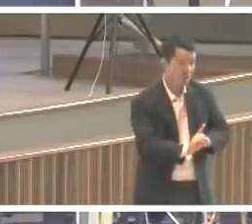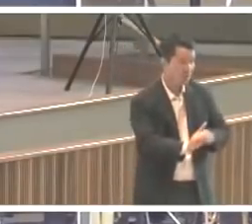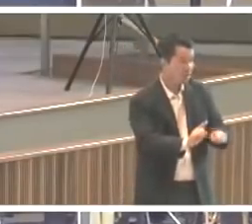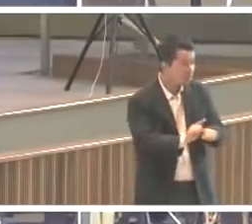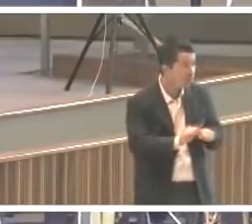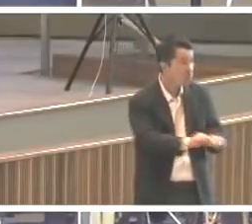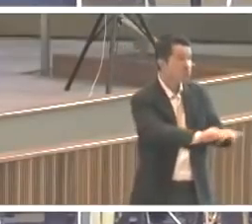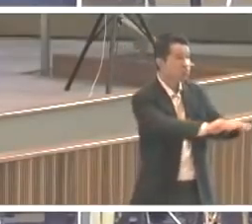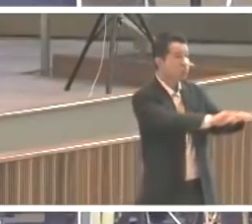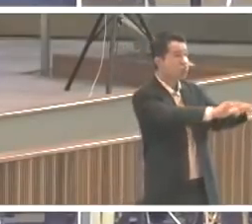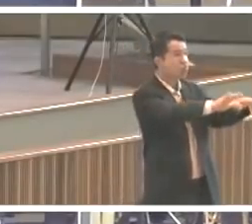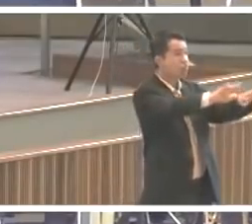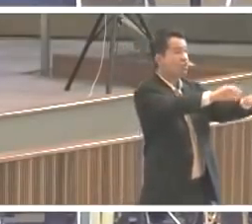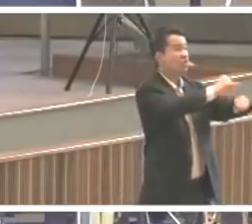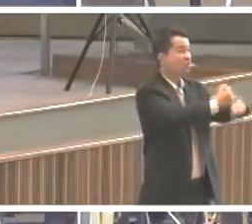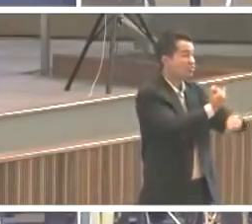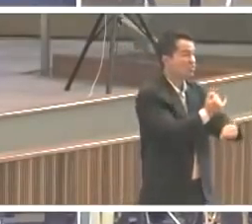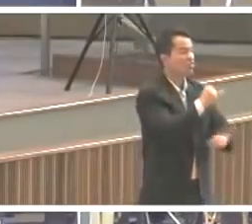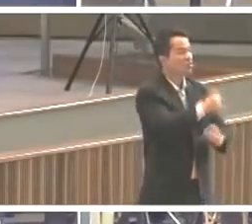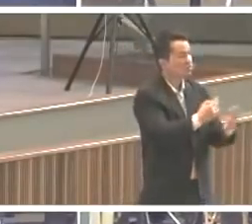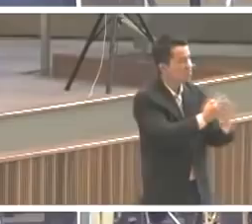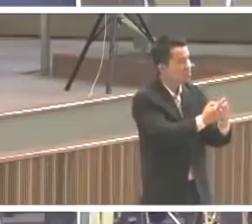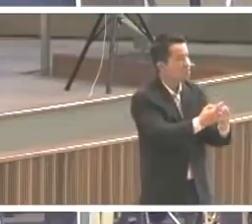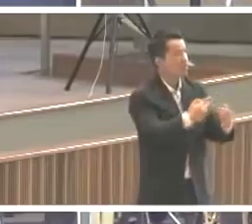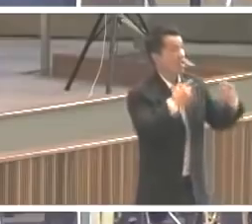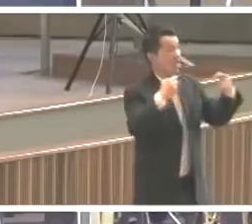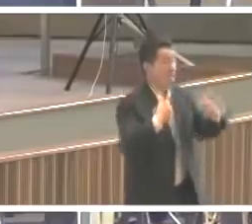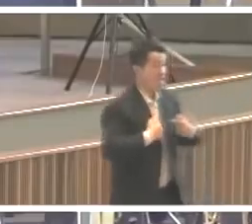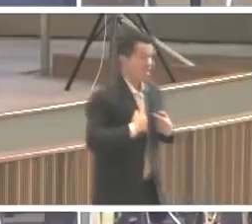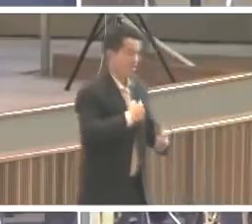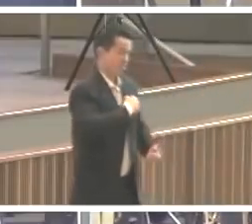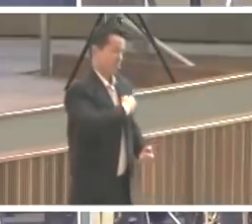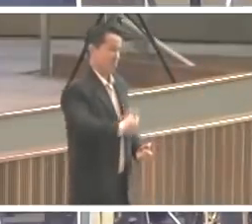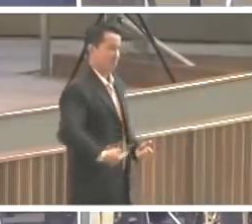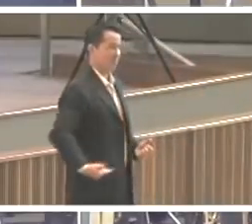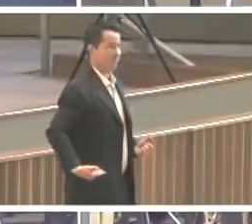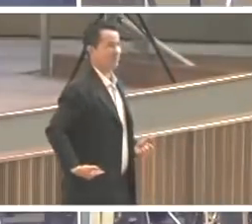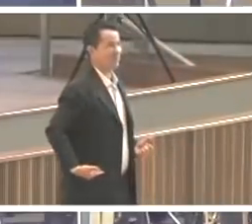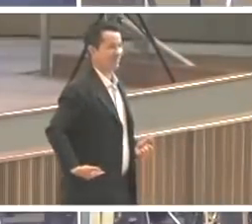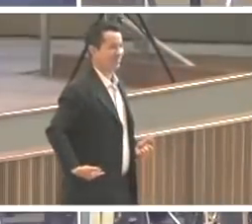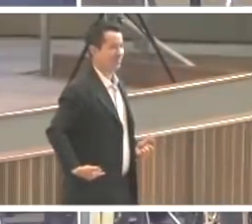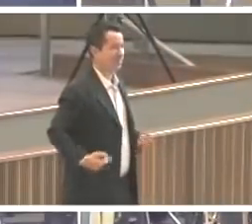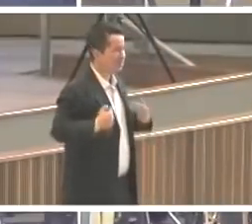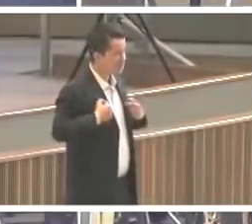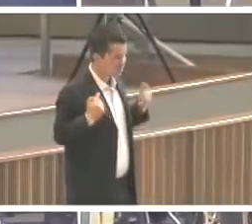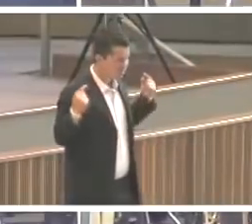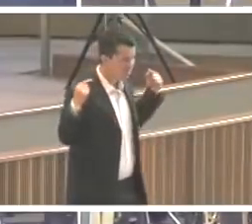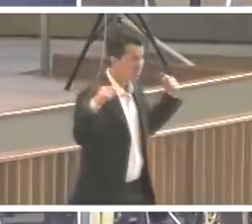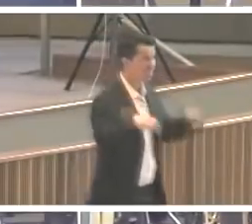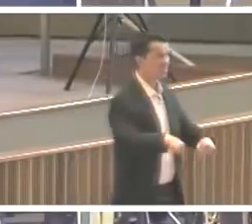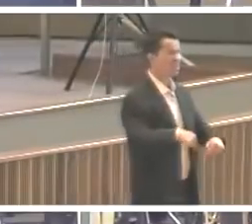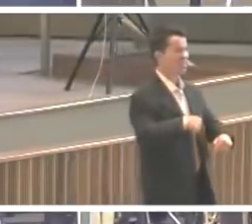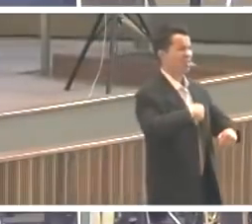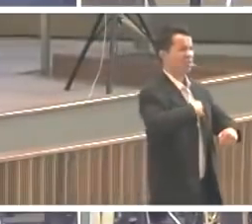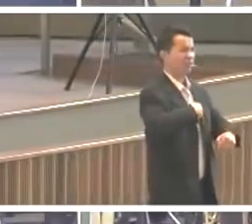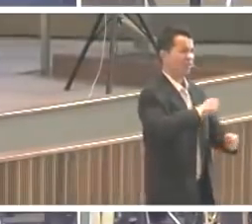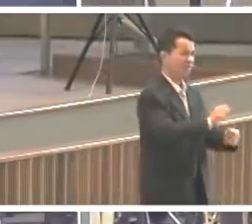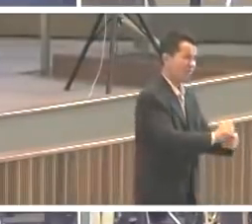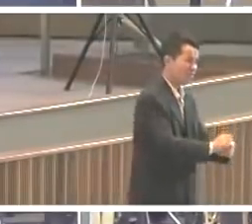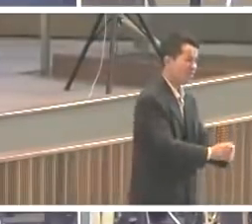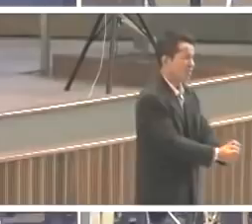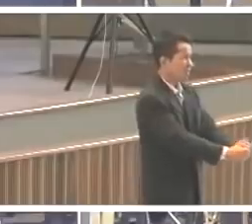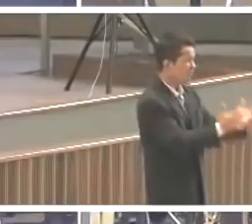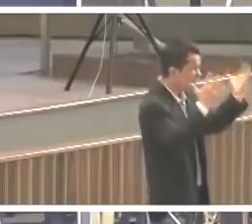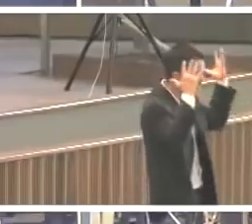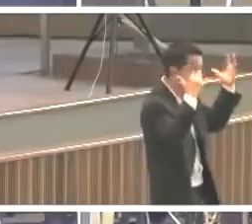de Jerusalém, para os judeus, o Messias. Eu estive aqui, fiz milagres, curei